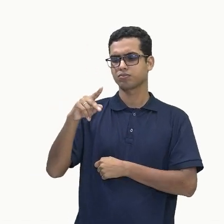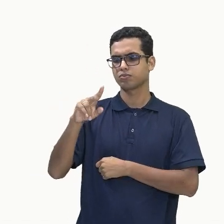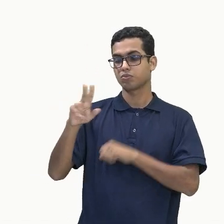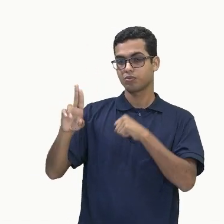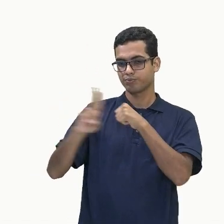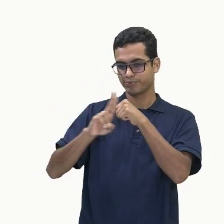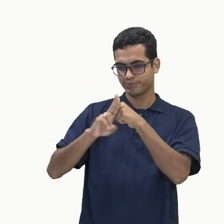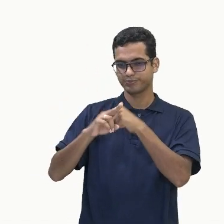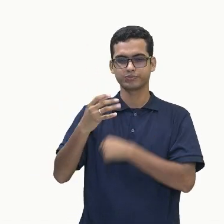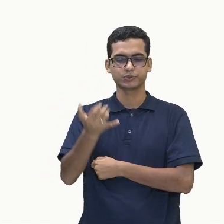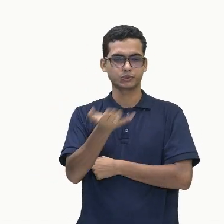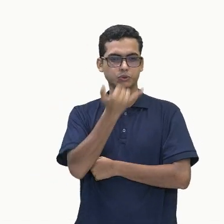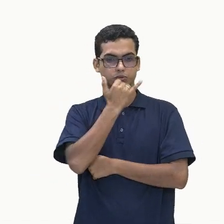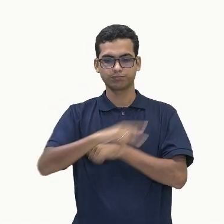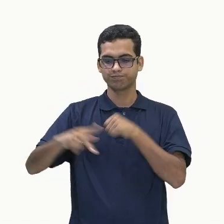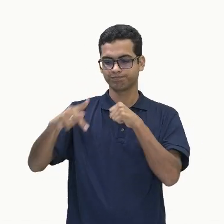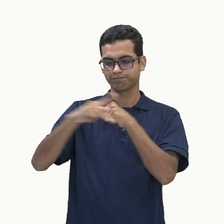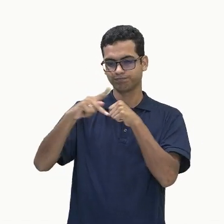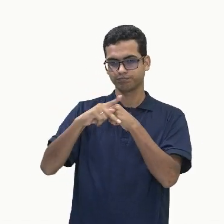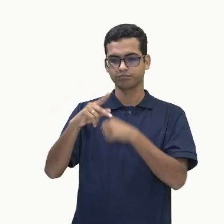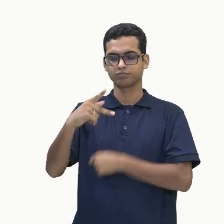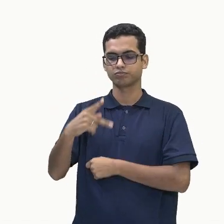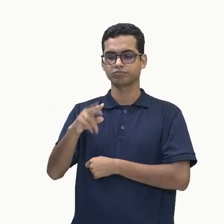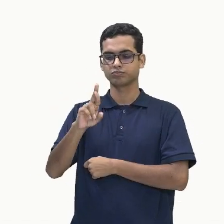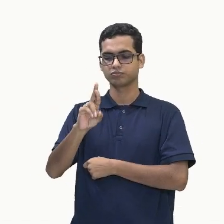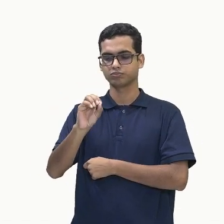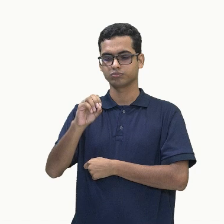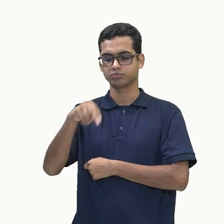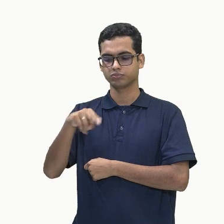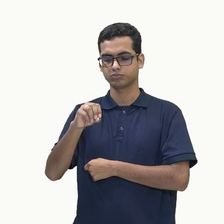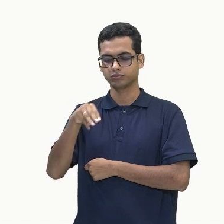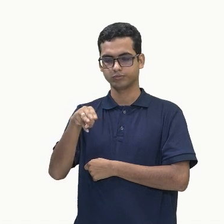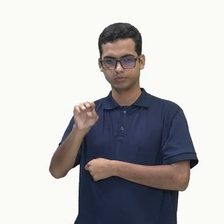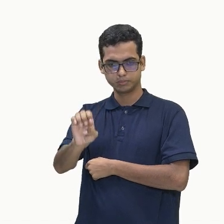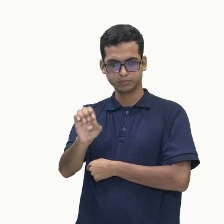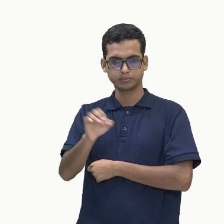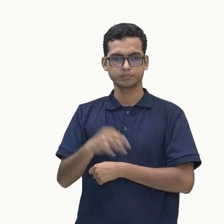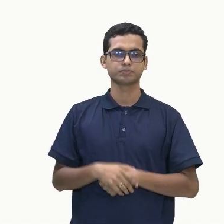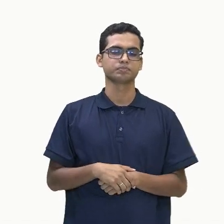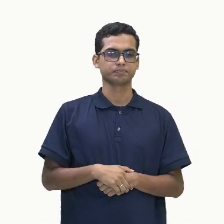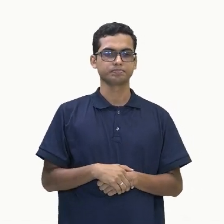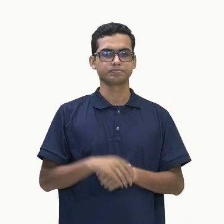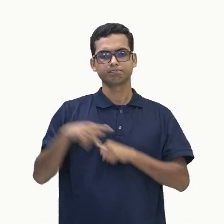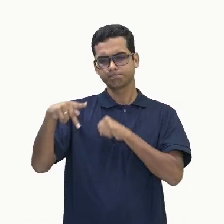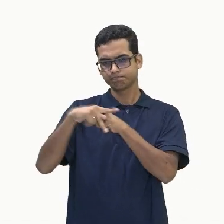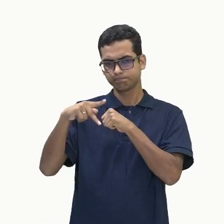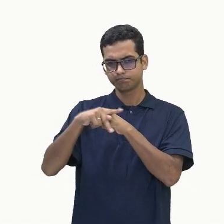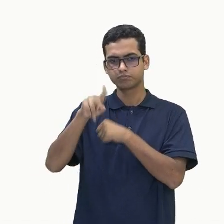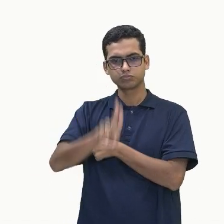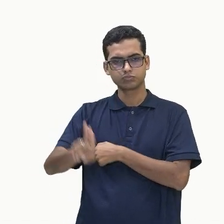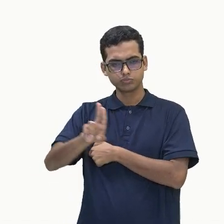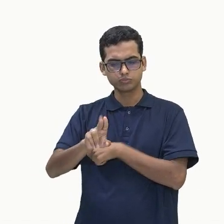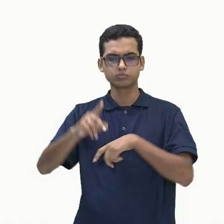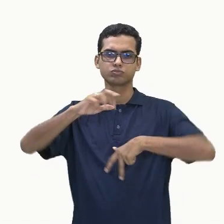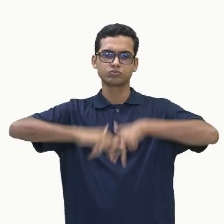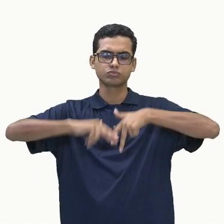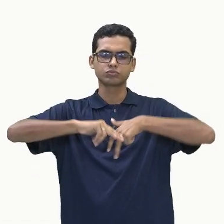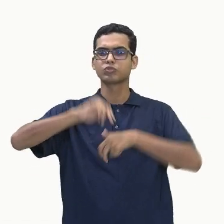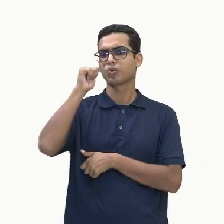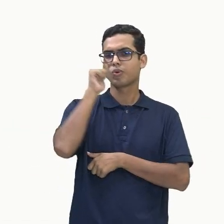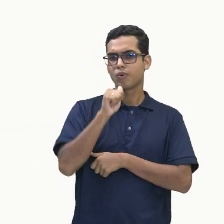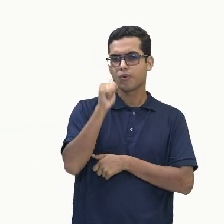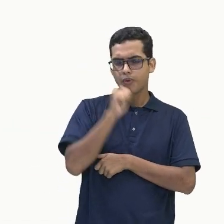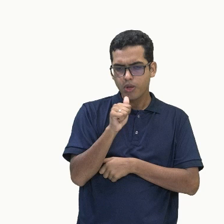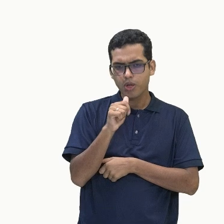office? A Sam está indo para o escritório? Sim, ela está.